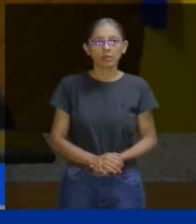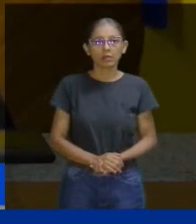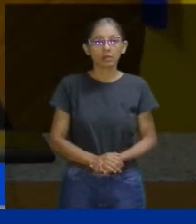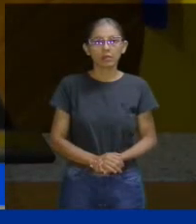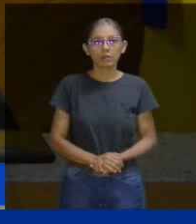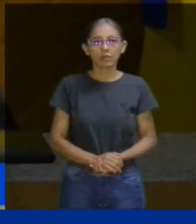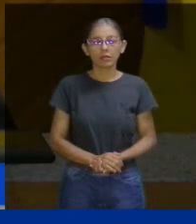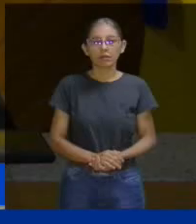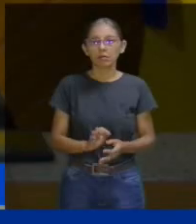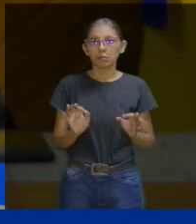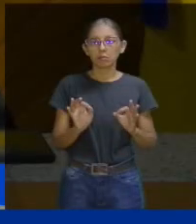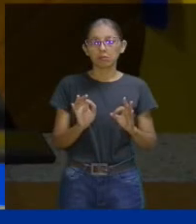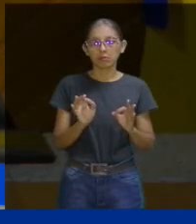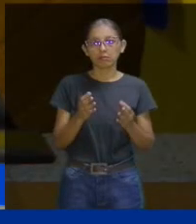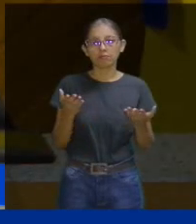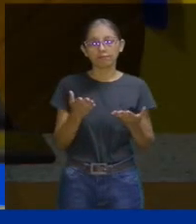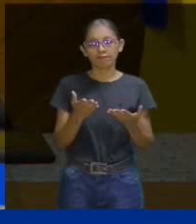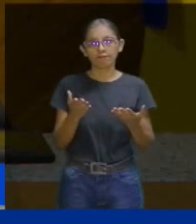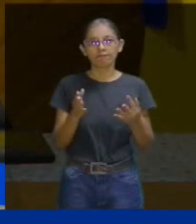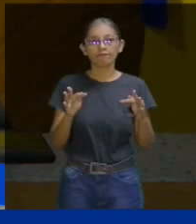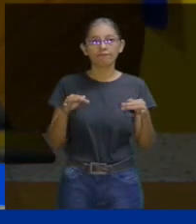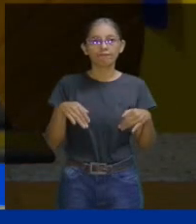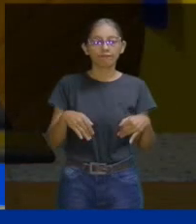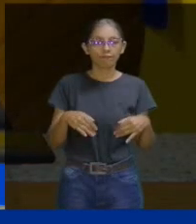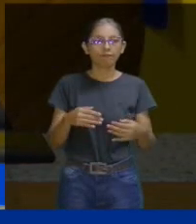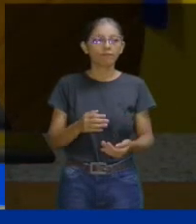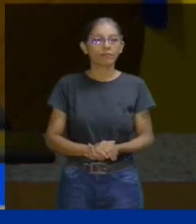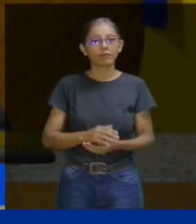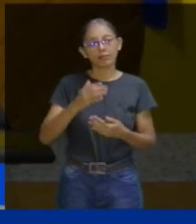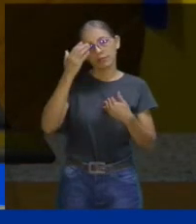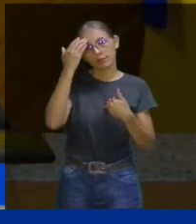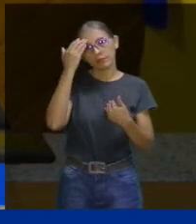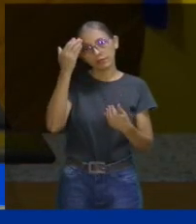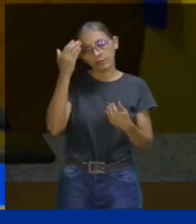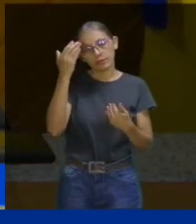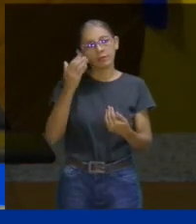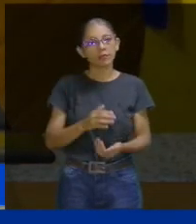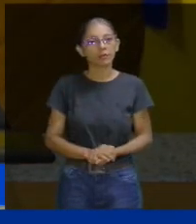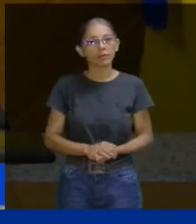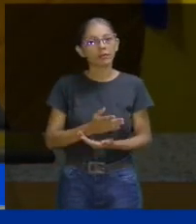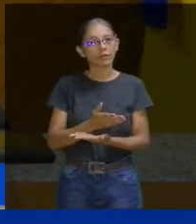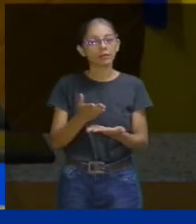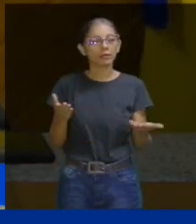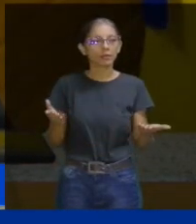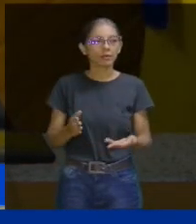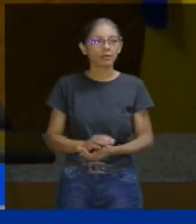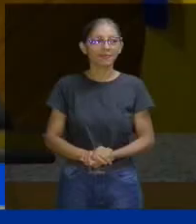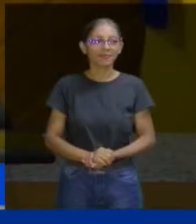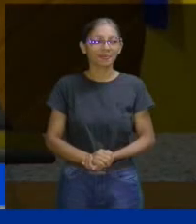Havendo mais processo, declaro encerrada a presente sessão, agradecendo a participação de todos.